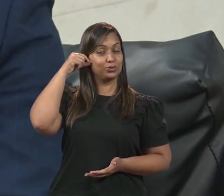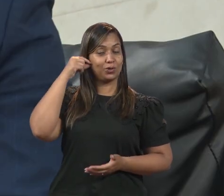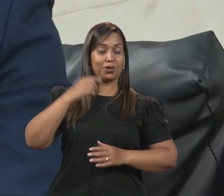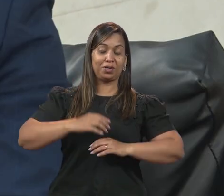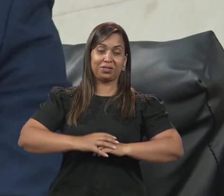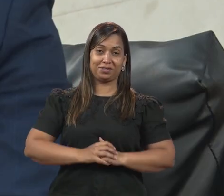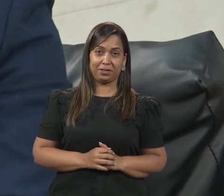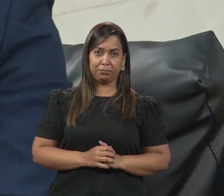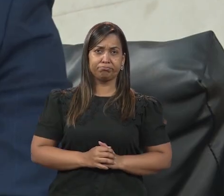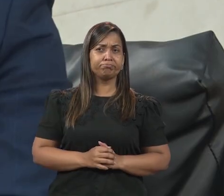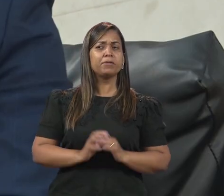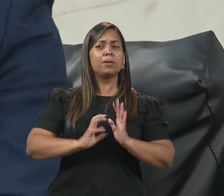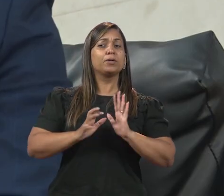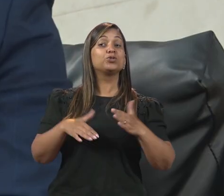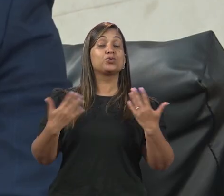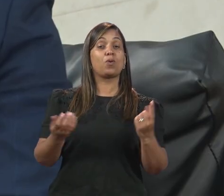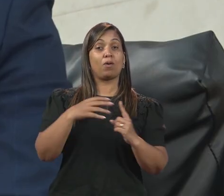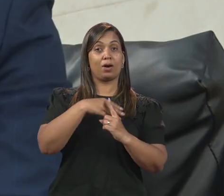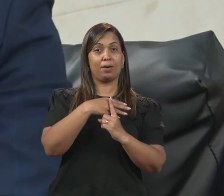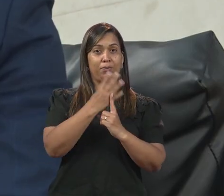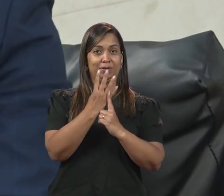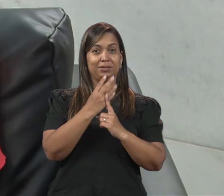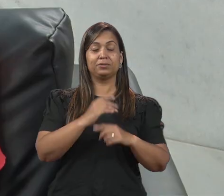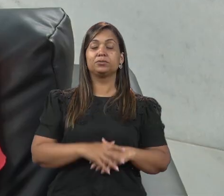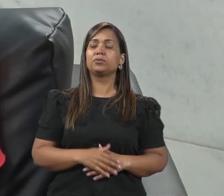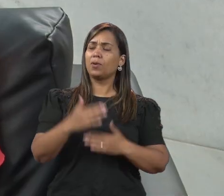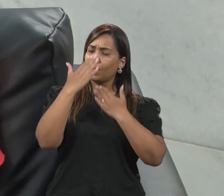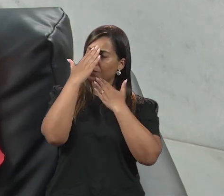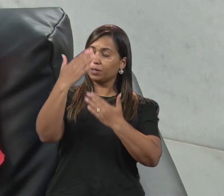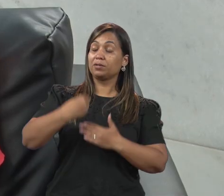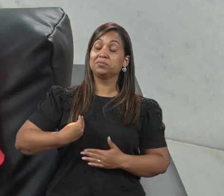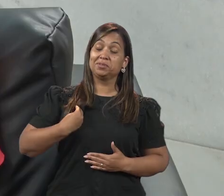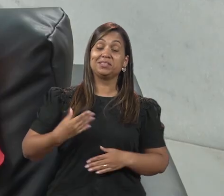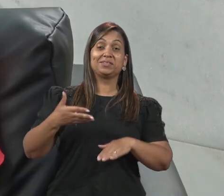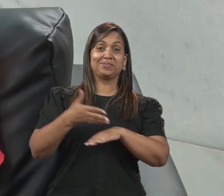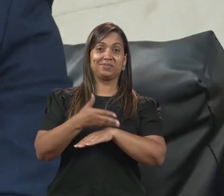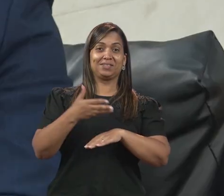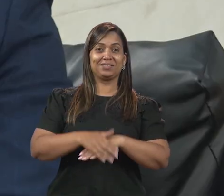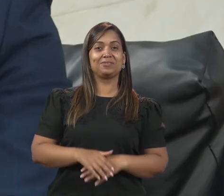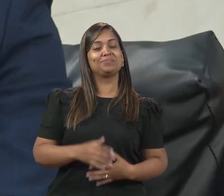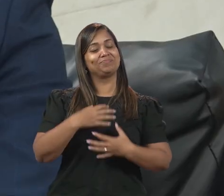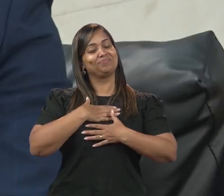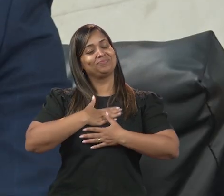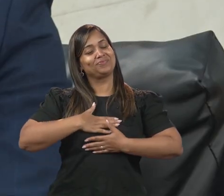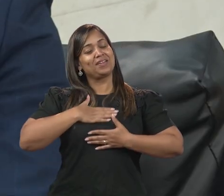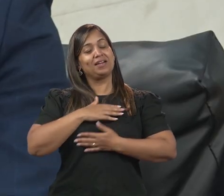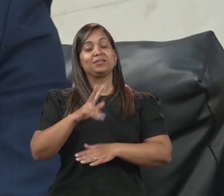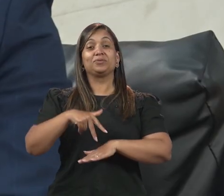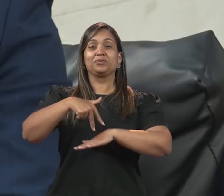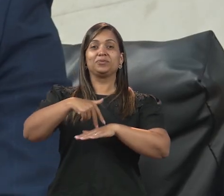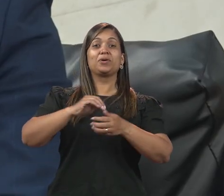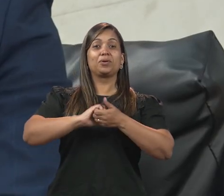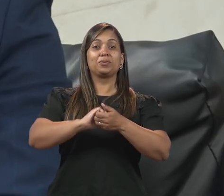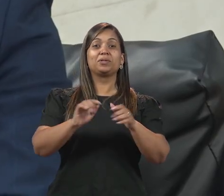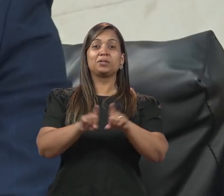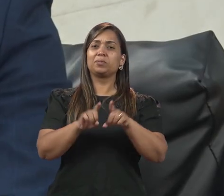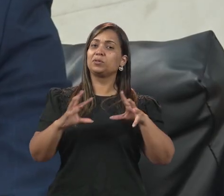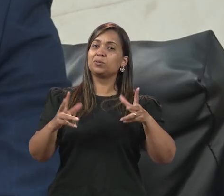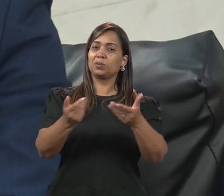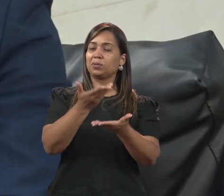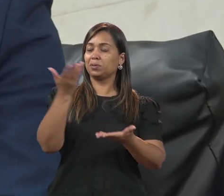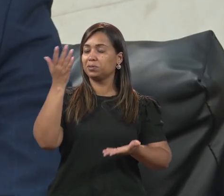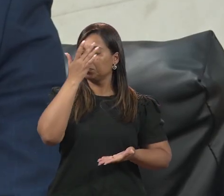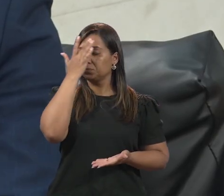Partido Republicanos. Vereador, muito obrigada pela presença, pela participação. Que honra poder estar aqui e cumprimento também todos